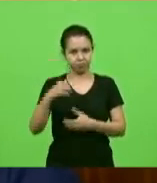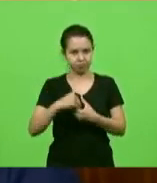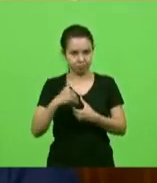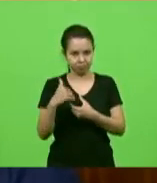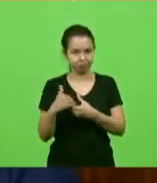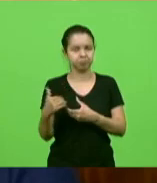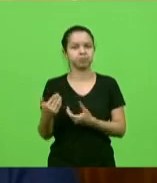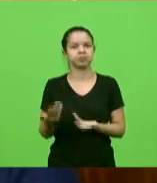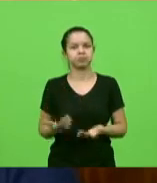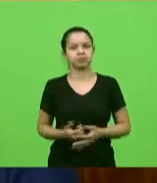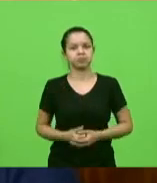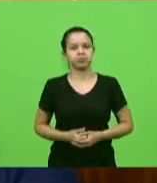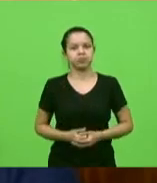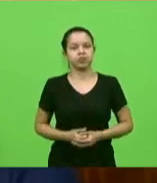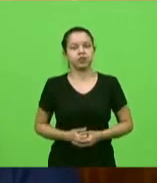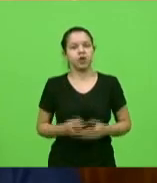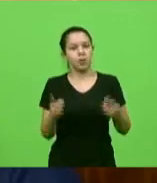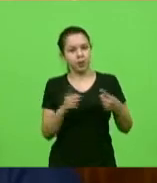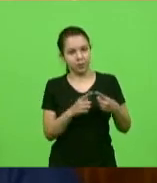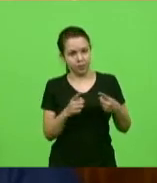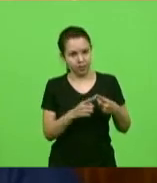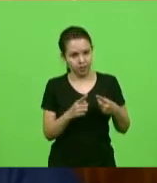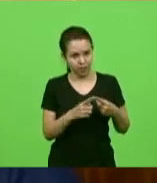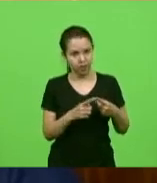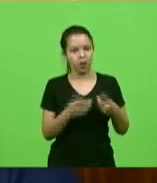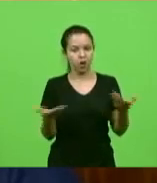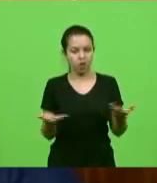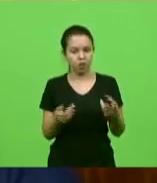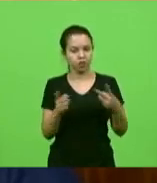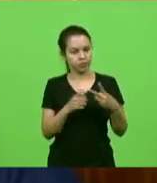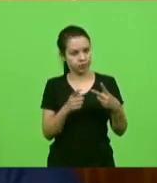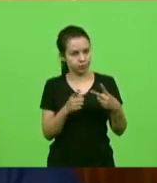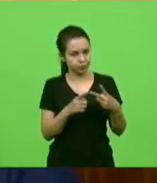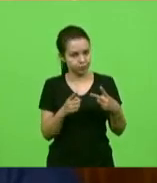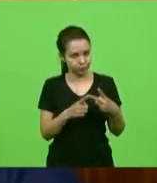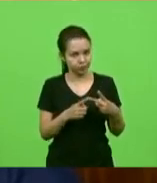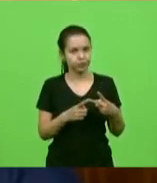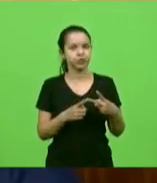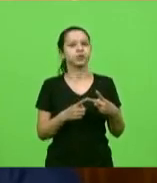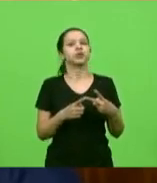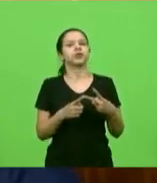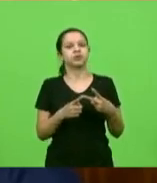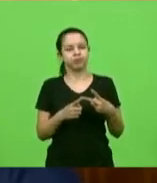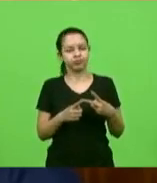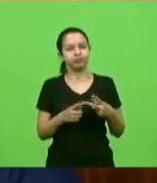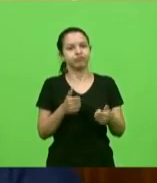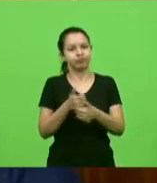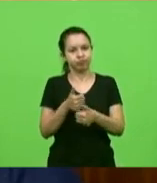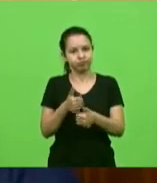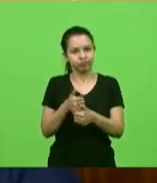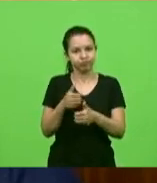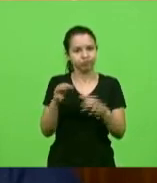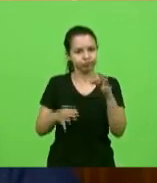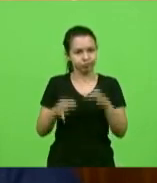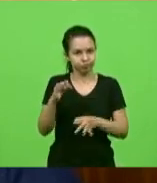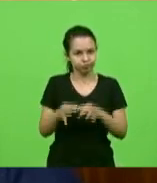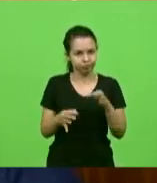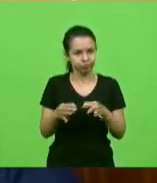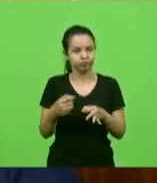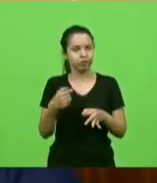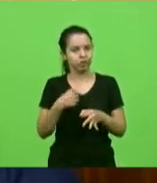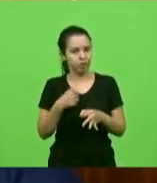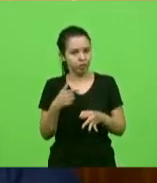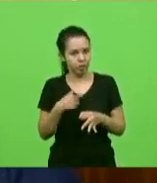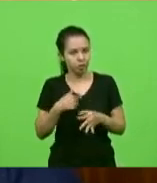pares para entregar tanto o primeiro quanto esse segundo Tribunal Especial de Julgamento. O fiz com muita serenidade quando,